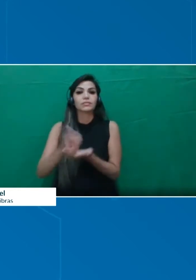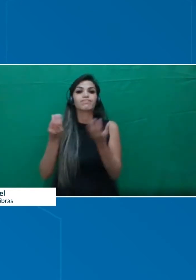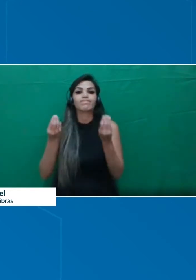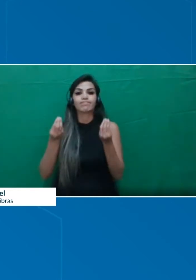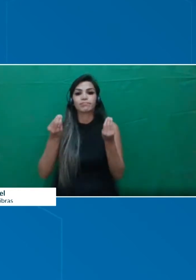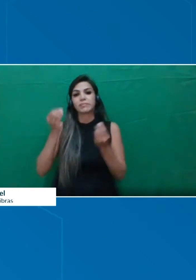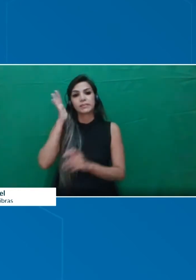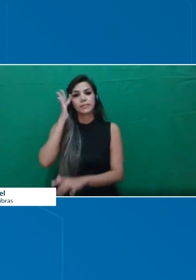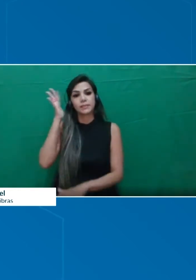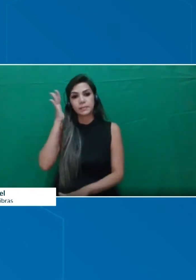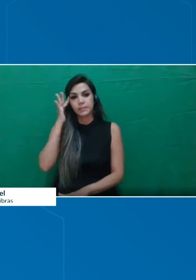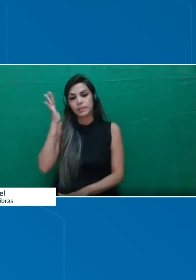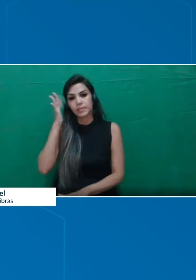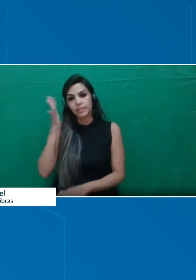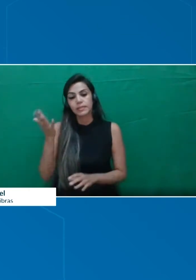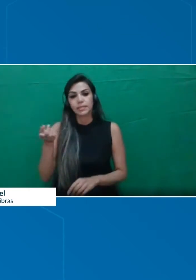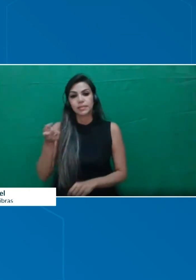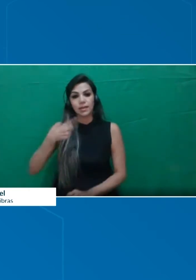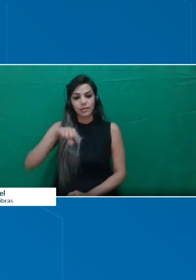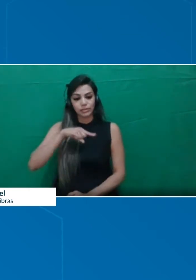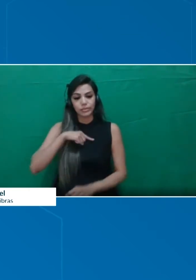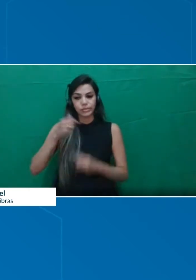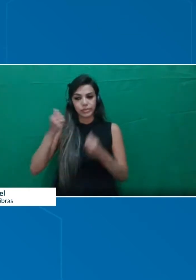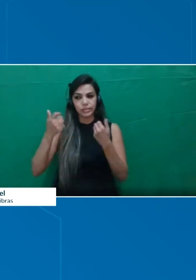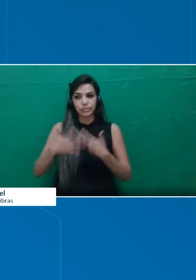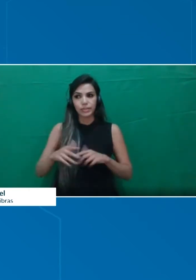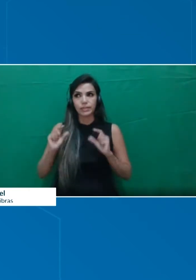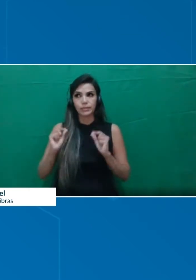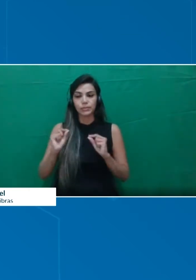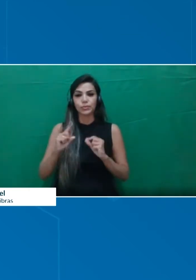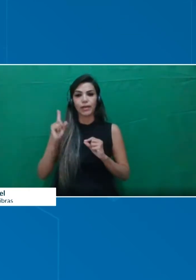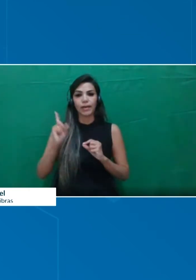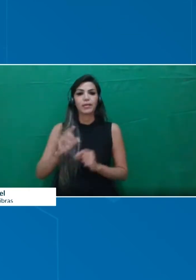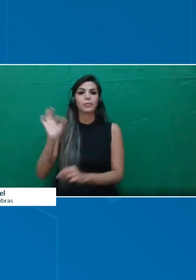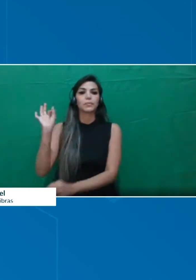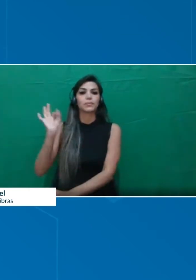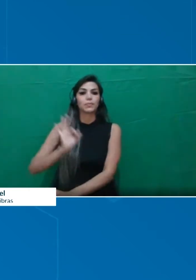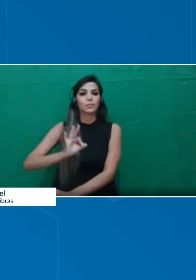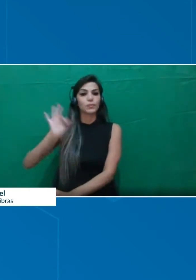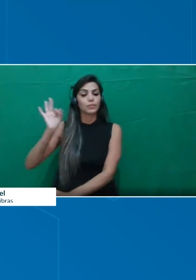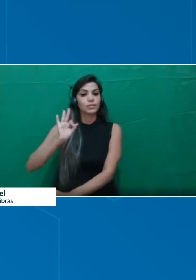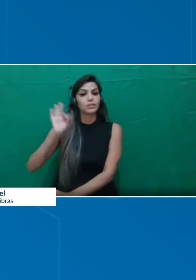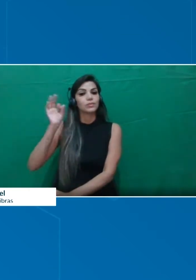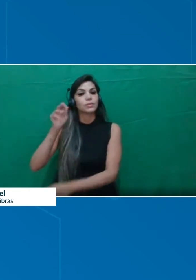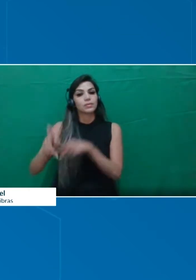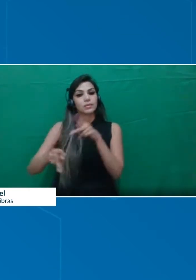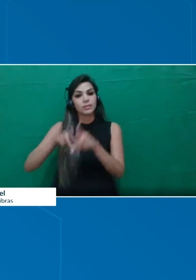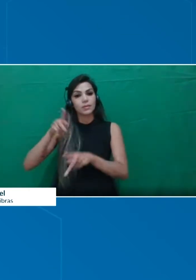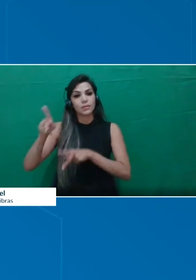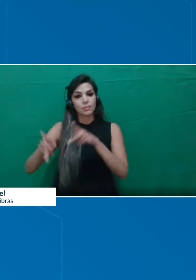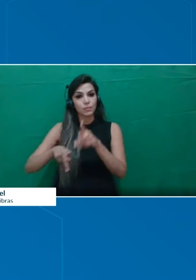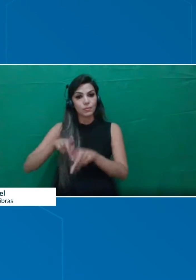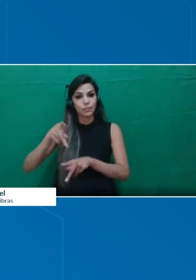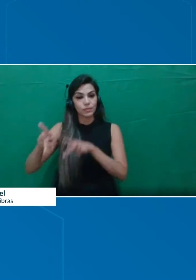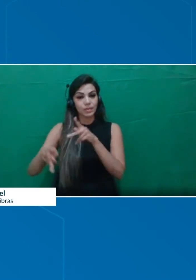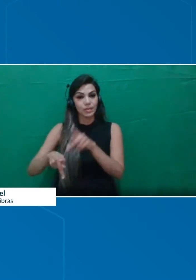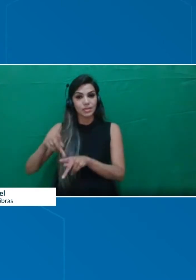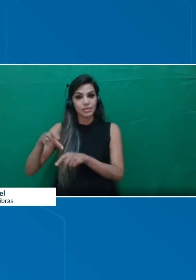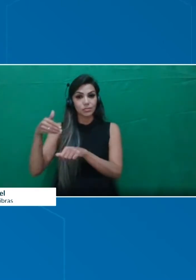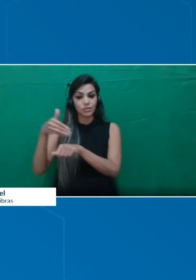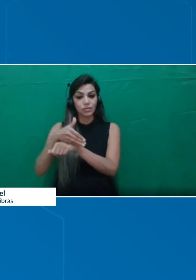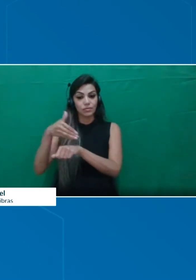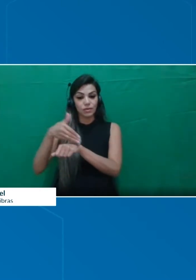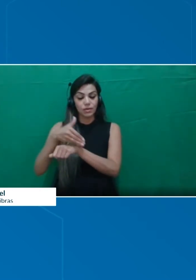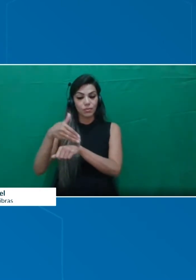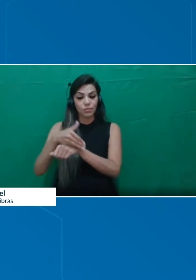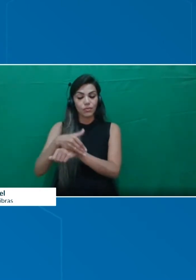Marcelo, que nós estamos falando de um percentual da população nas universidades